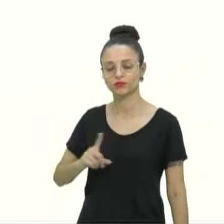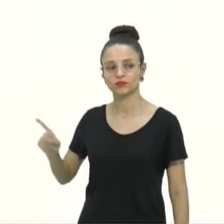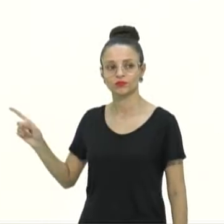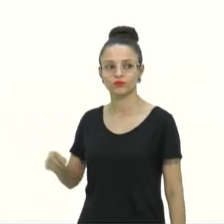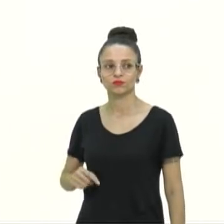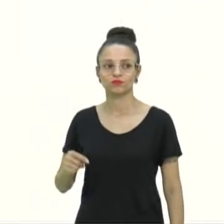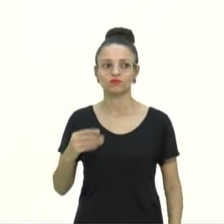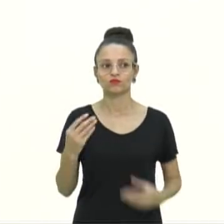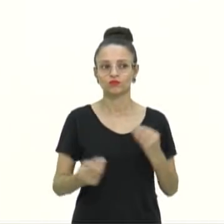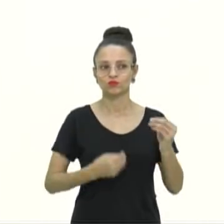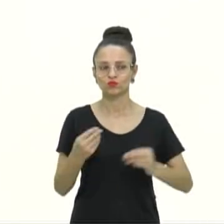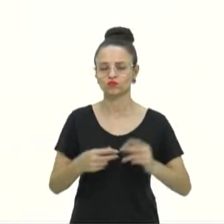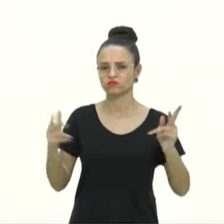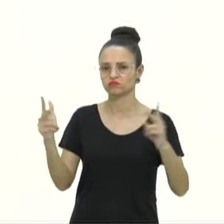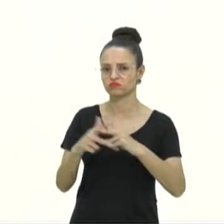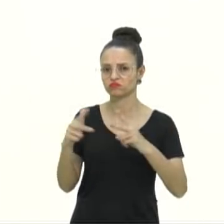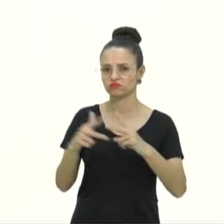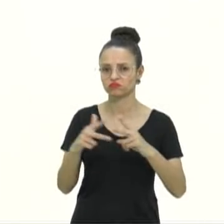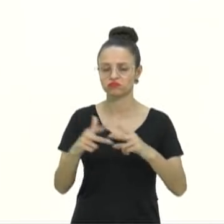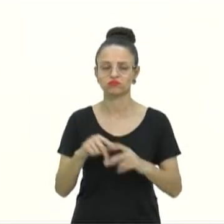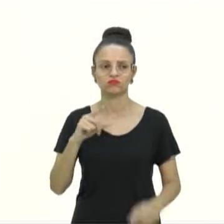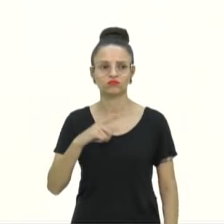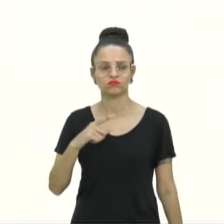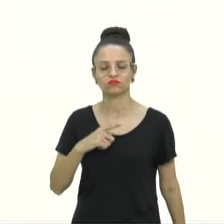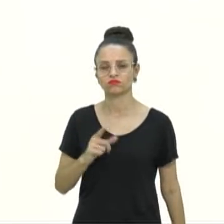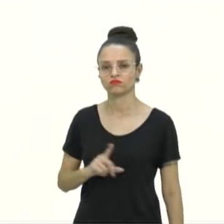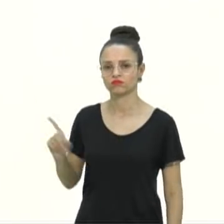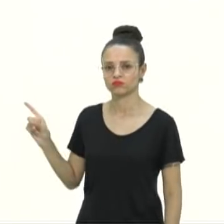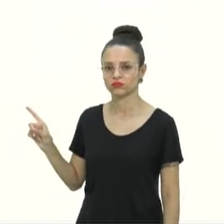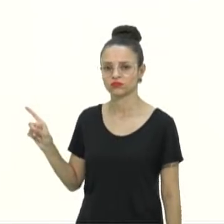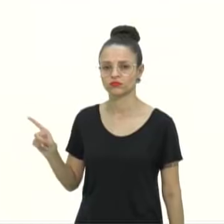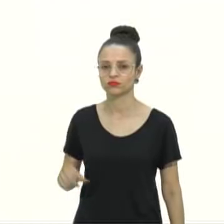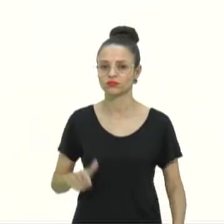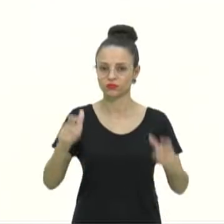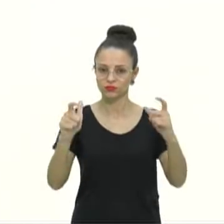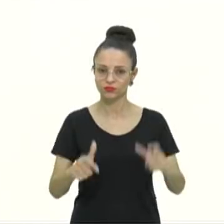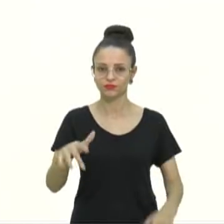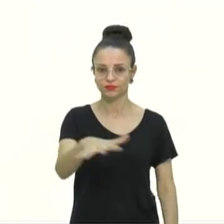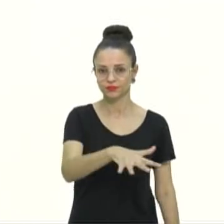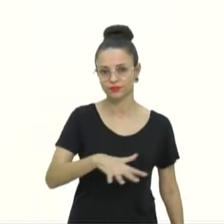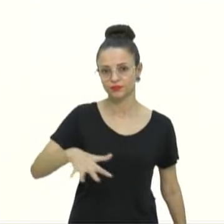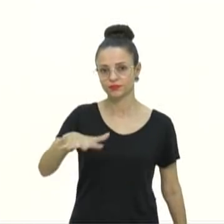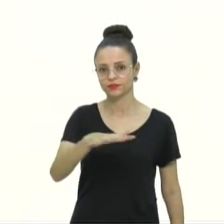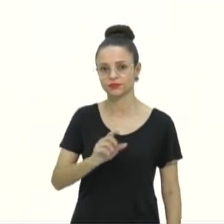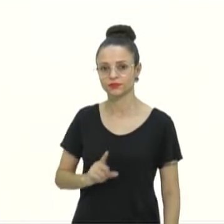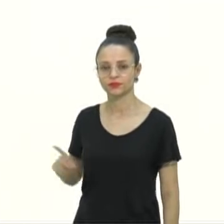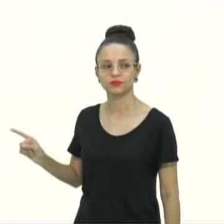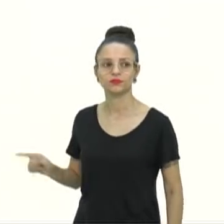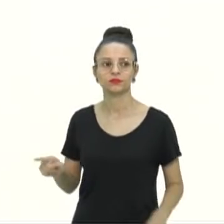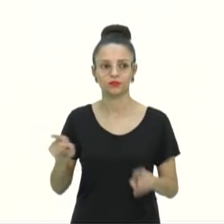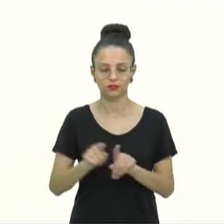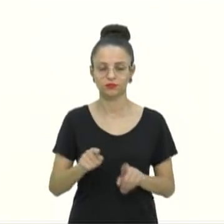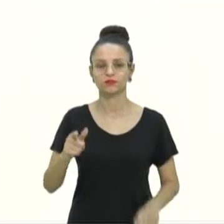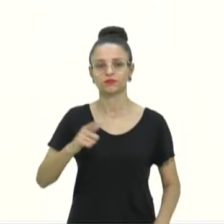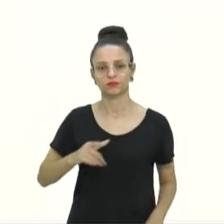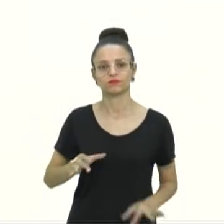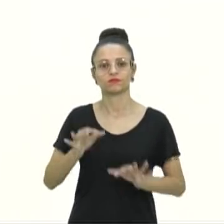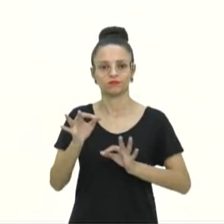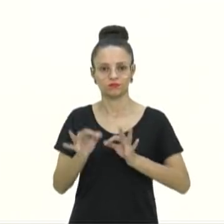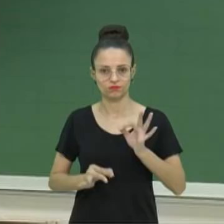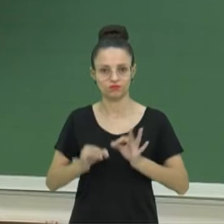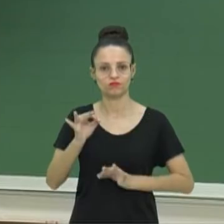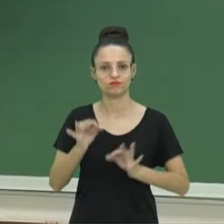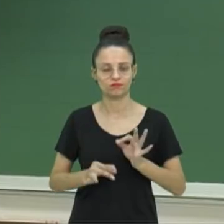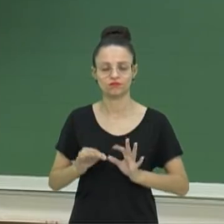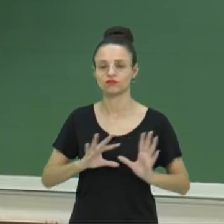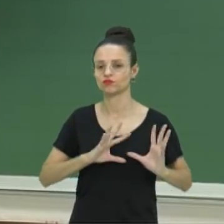aplicados, os atletas, as performances deles são feitas em cima deste espaço. E também a arbitragem, que é presente também em